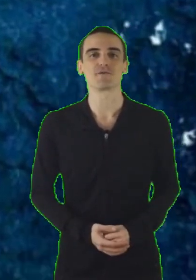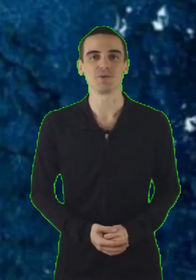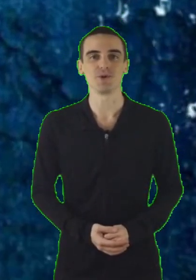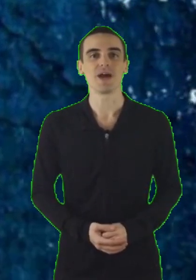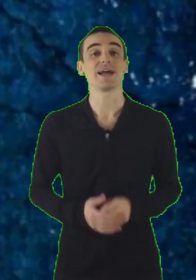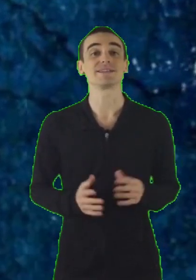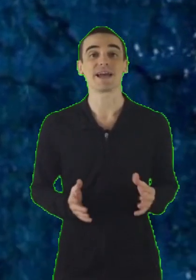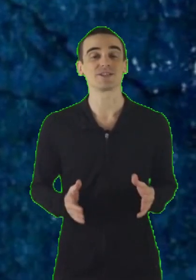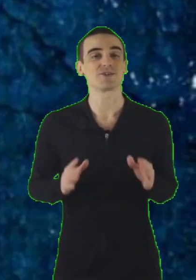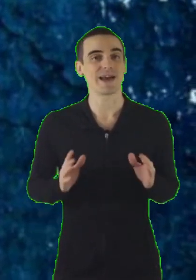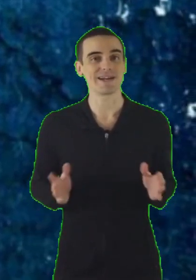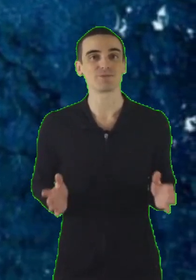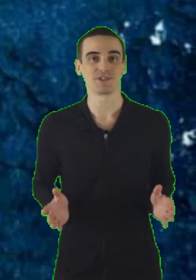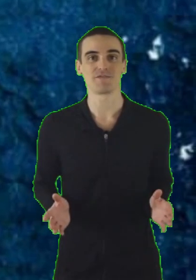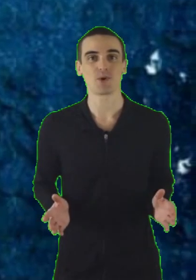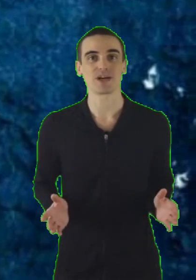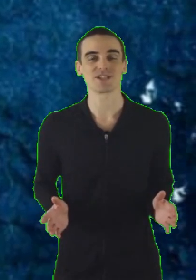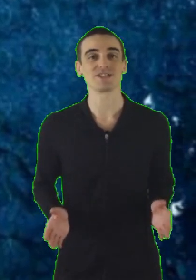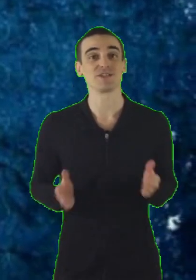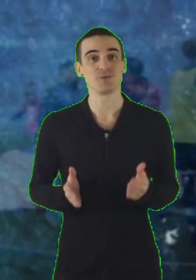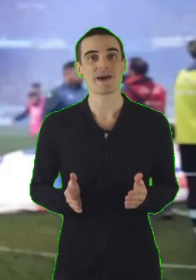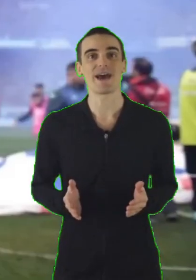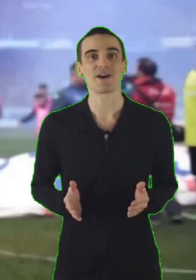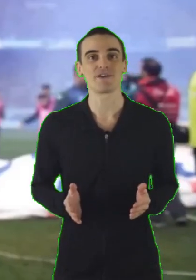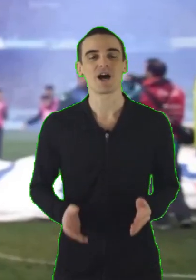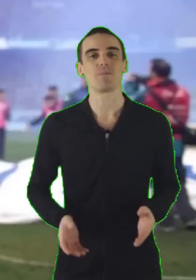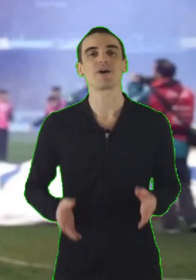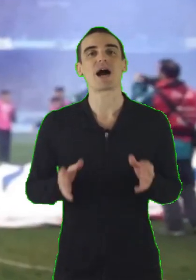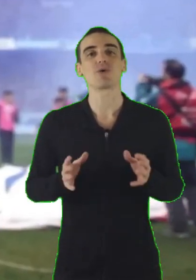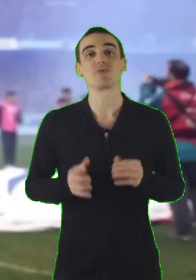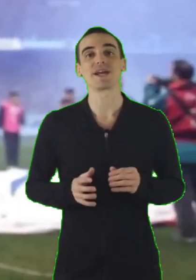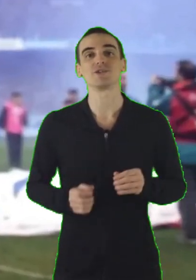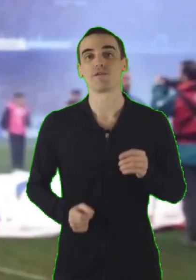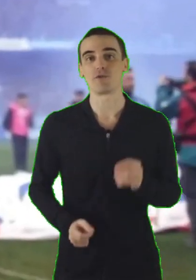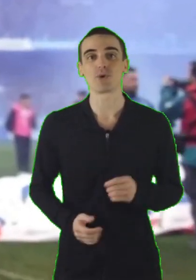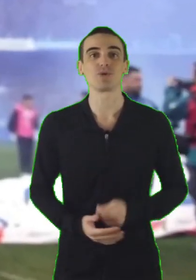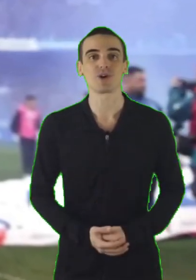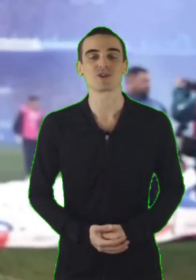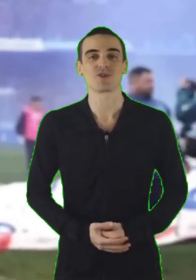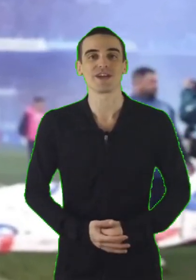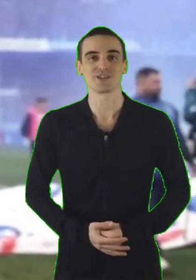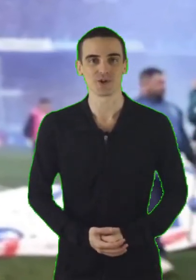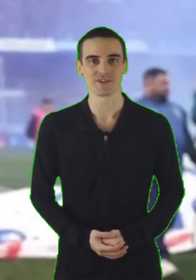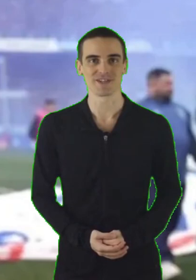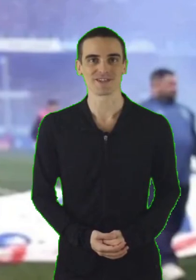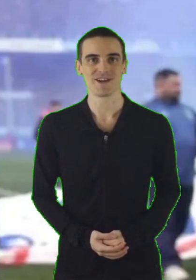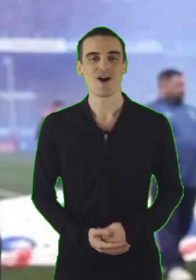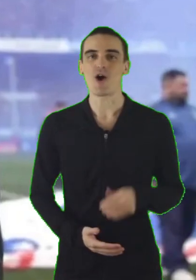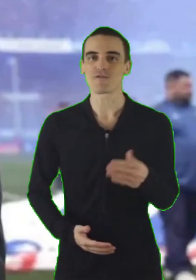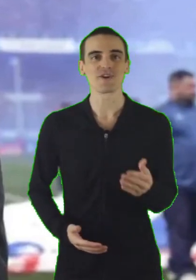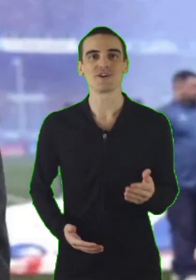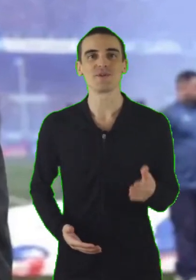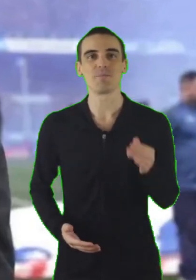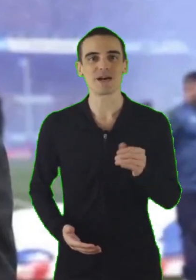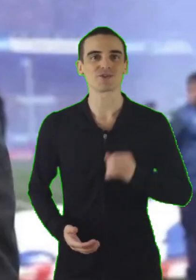você. Obrigado! Continuando. Depois de ter apontado Fernando Gago como plano A para ser técnico em